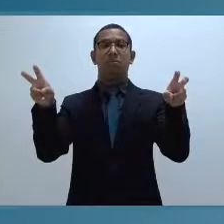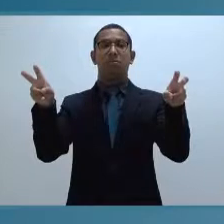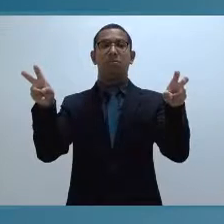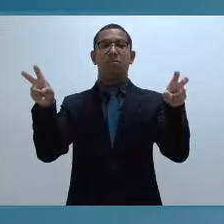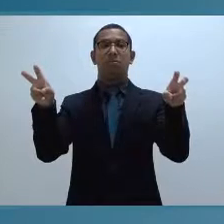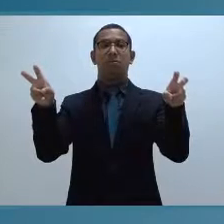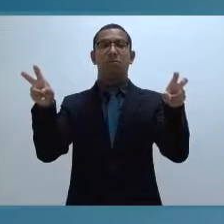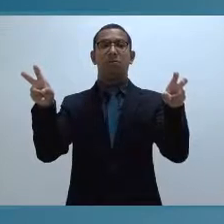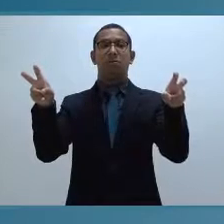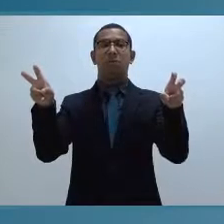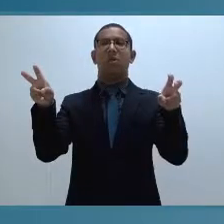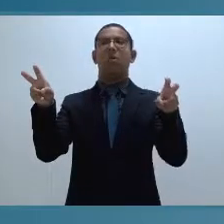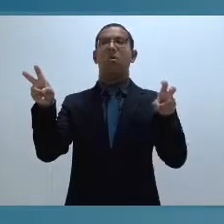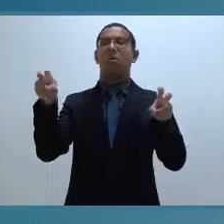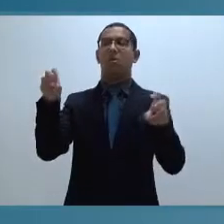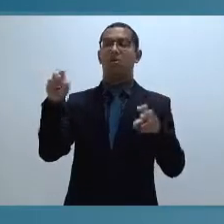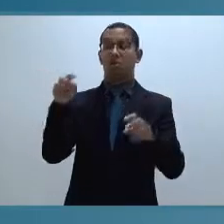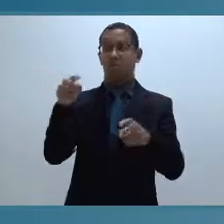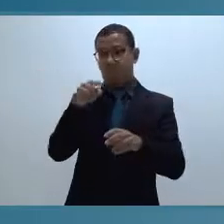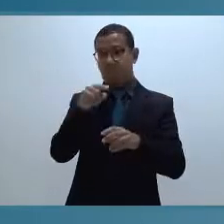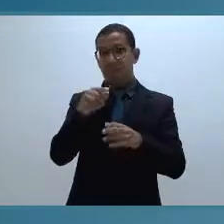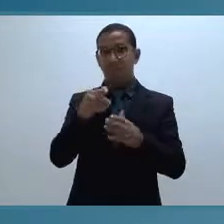o mestrado.